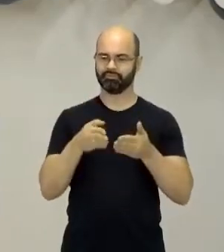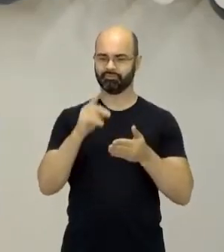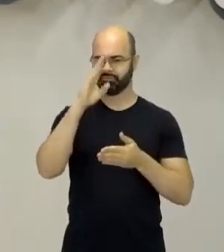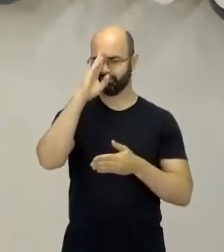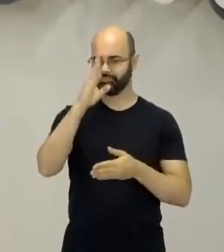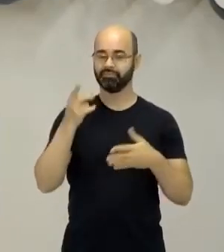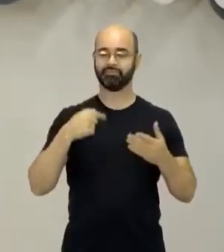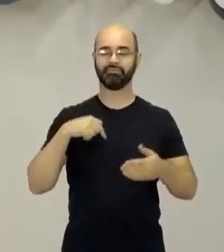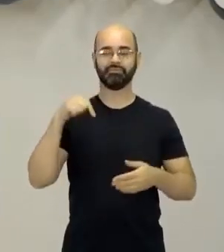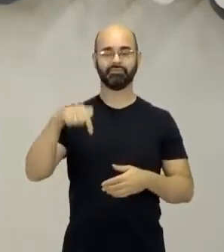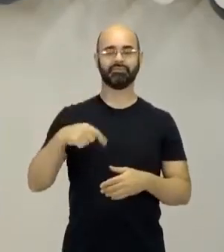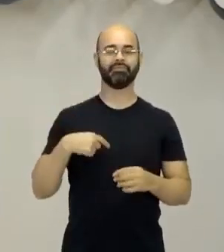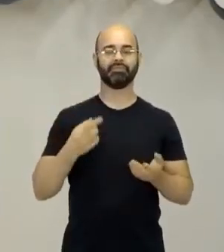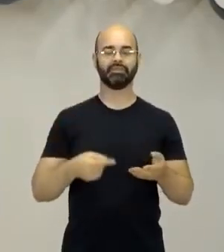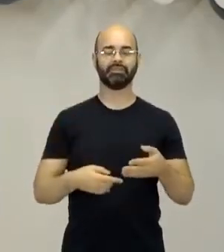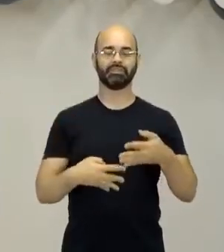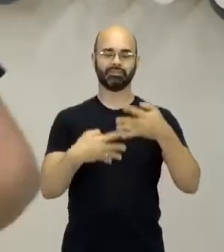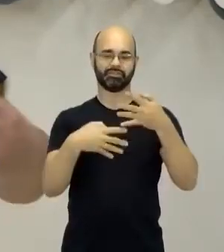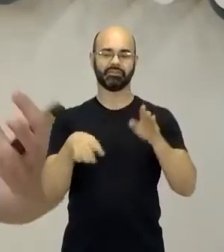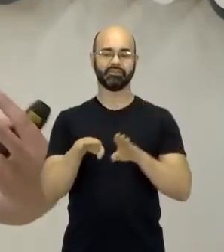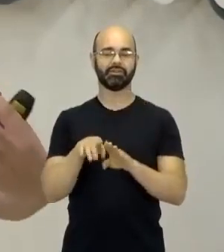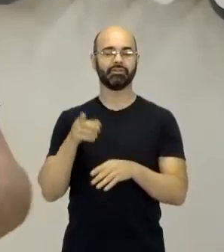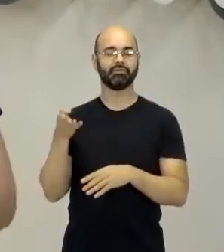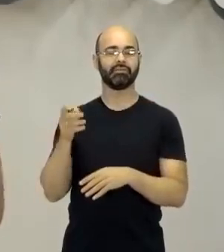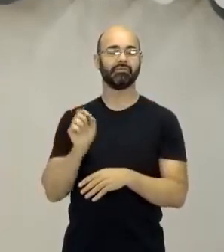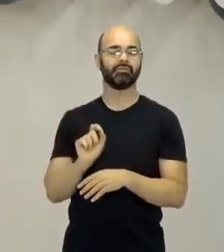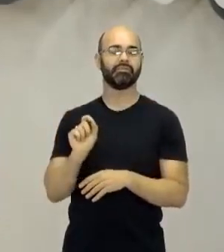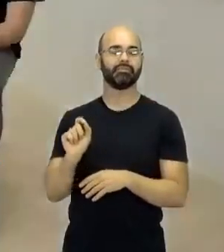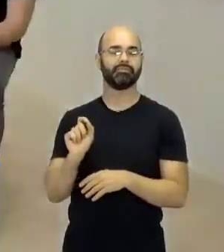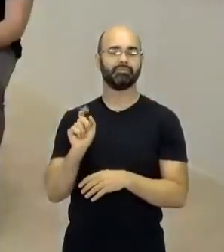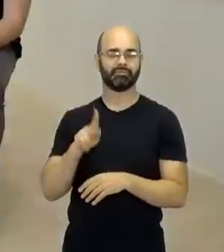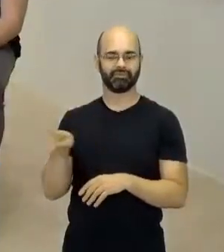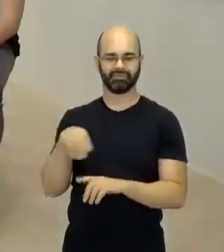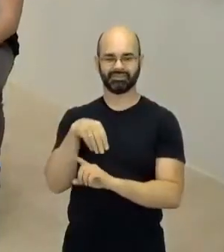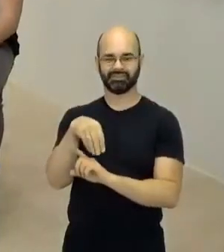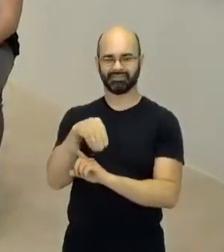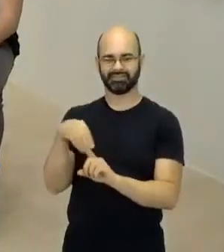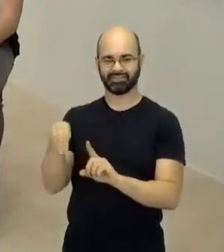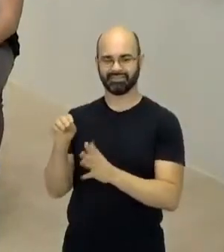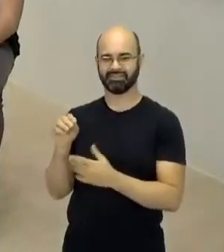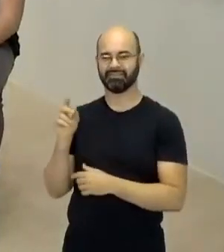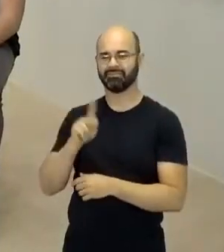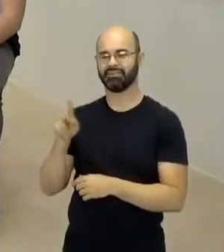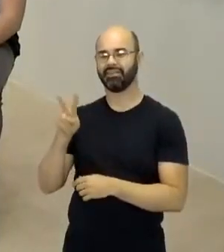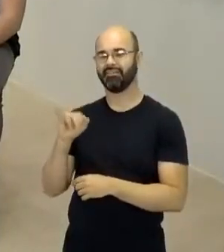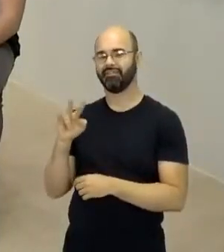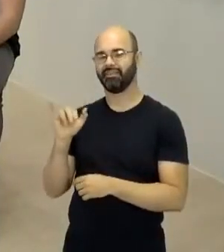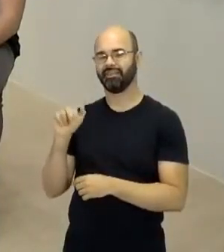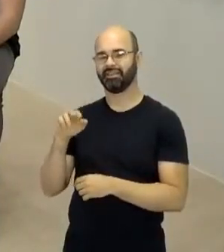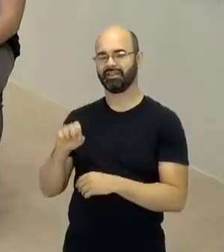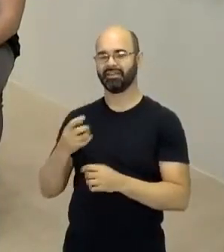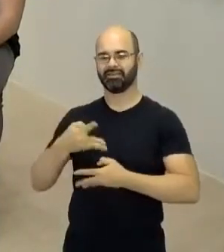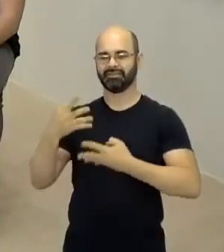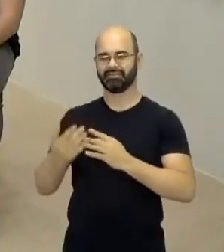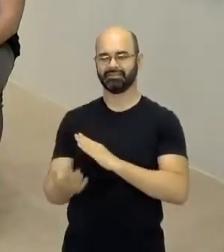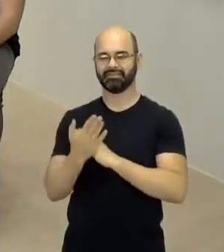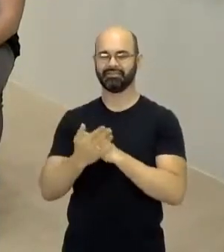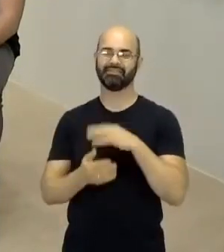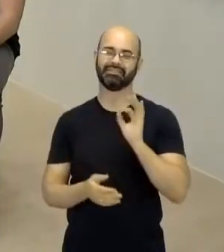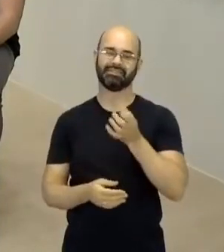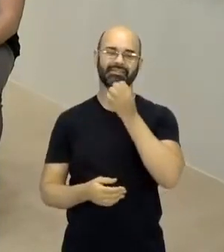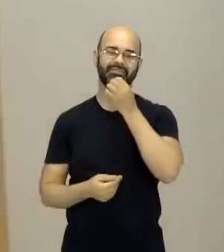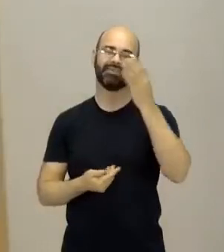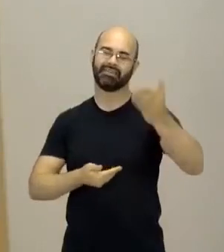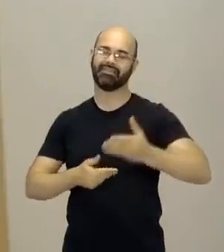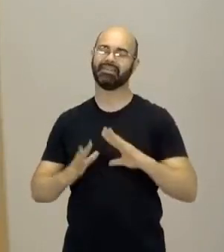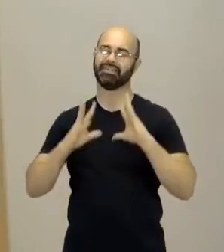porta-voz de vocês no chat, acompanhar o que vocês estão comentando, professora Viviane. Oi, Jonas. Oi, gente. Que bom que vocês vieram aqui para a nossa aula. Sejam todos